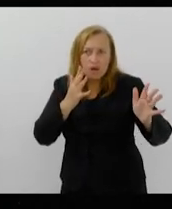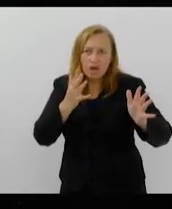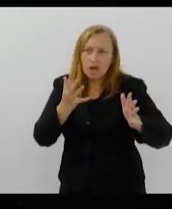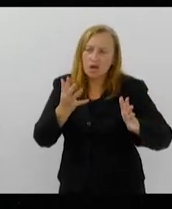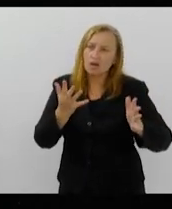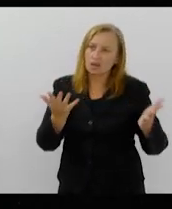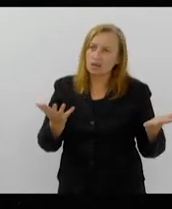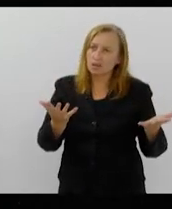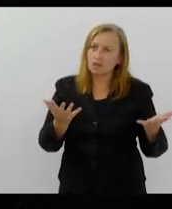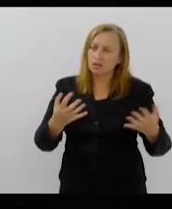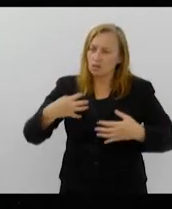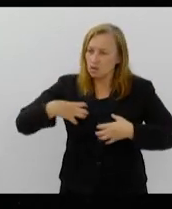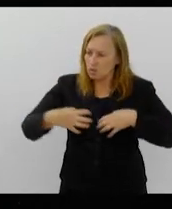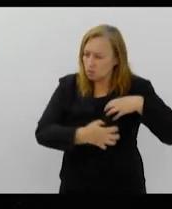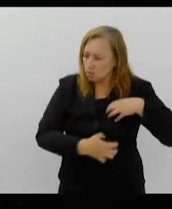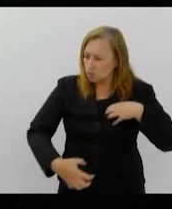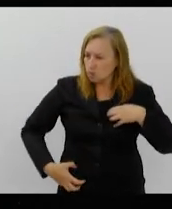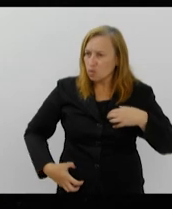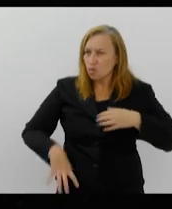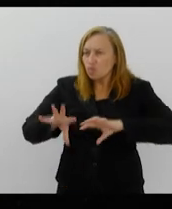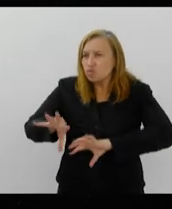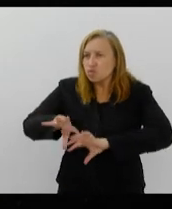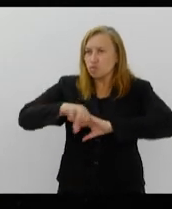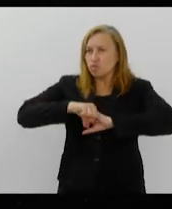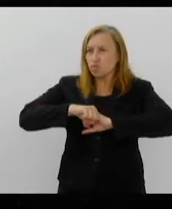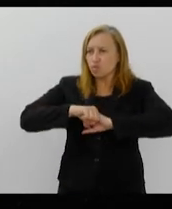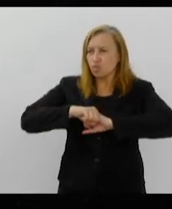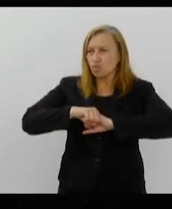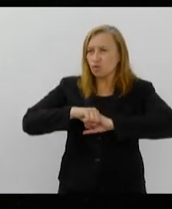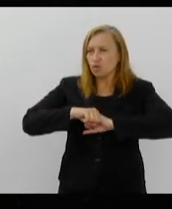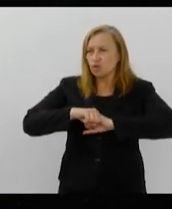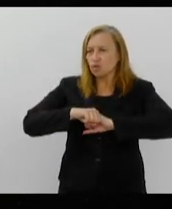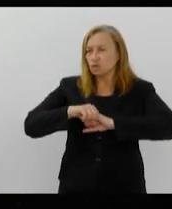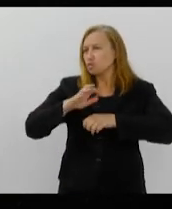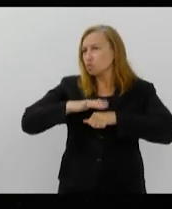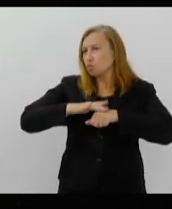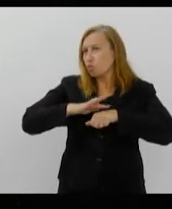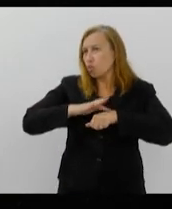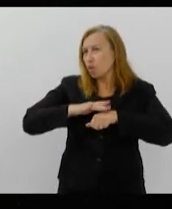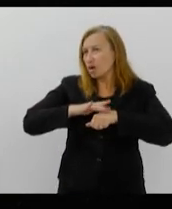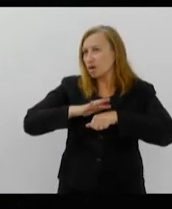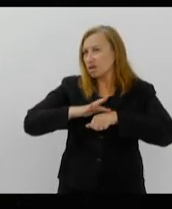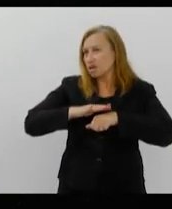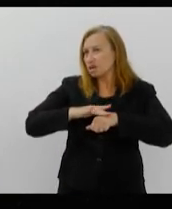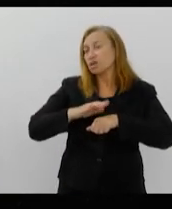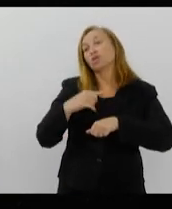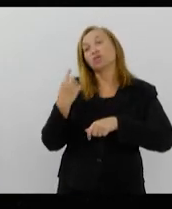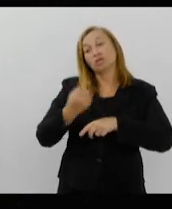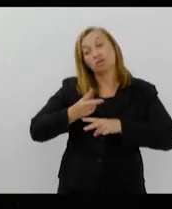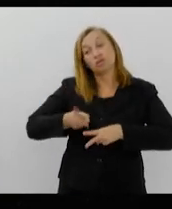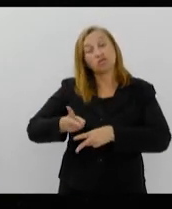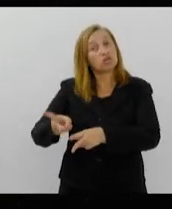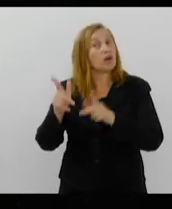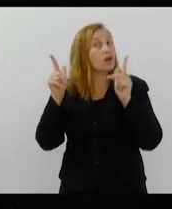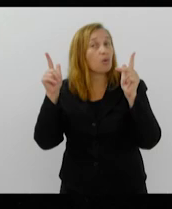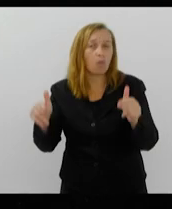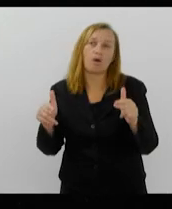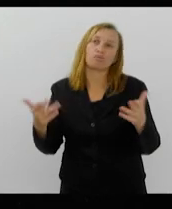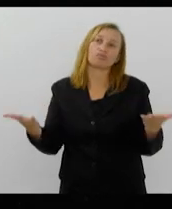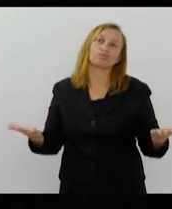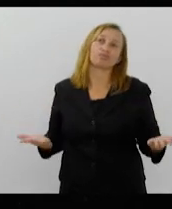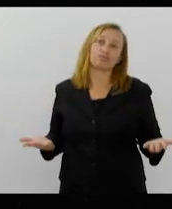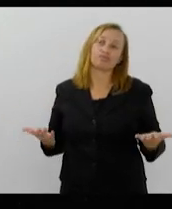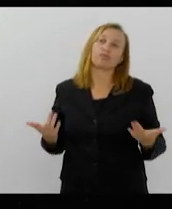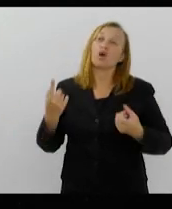recebe um órgão infectado, nós vamos continuar examinando exatamente a mesma coisa, porque novos casos